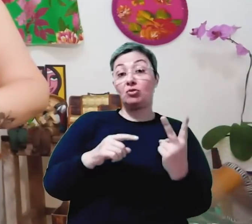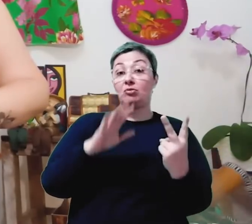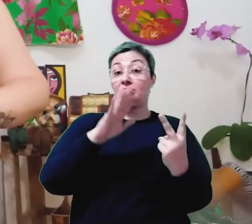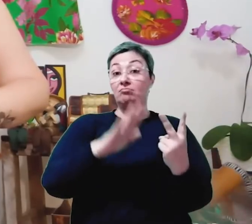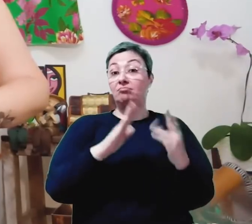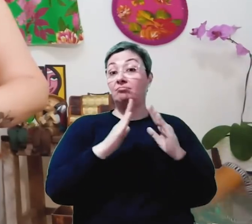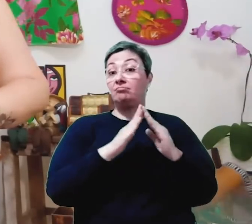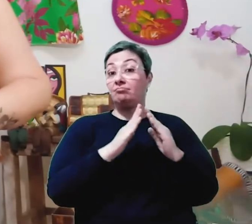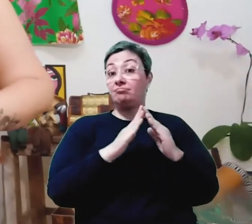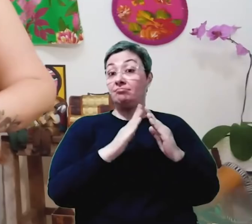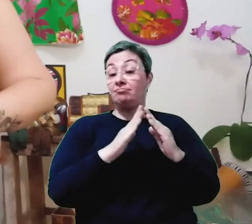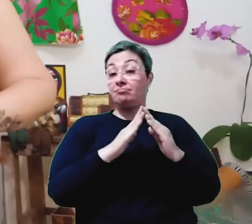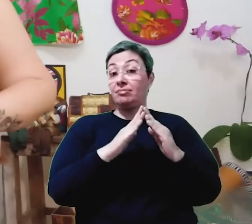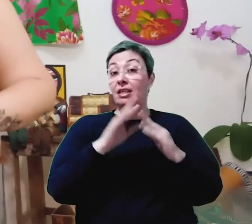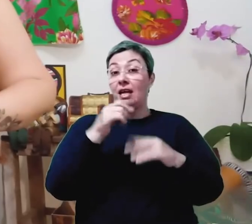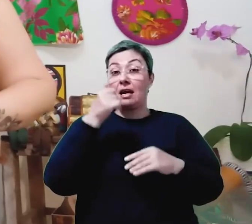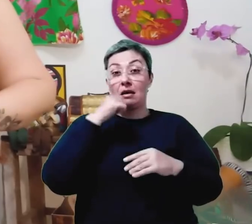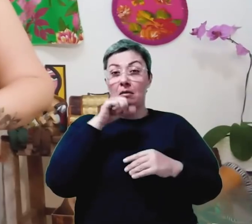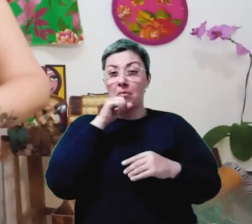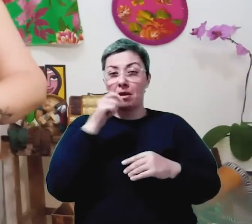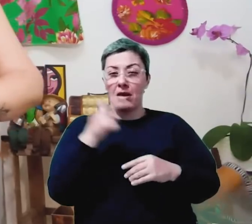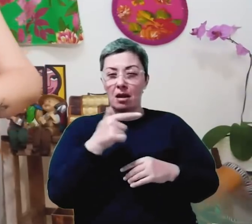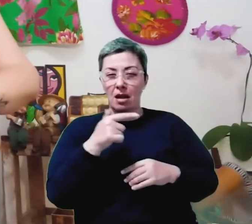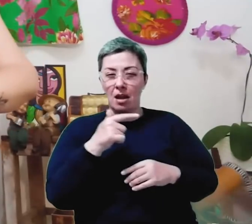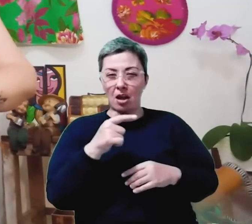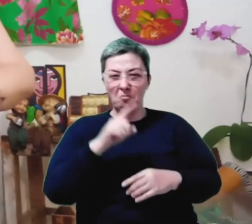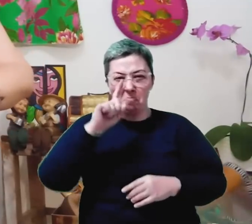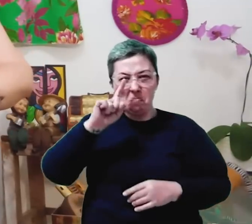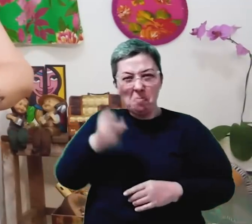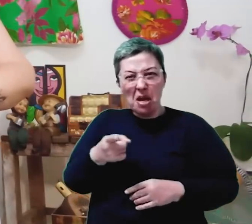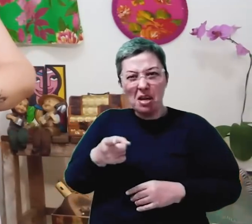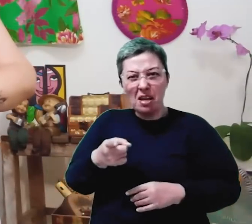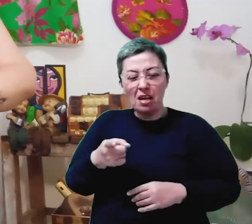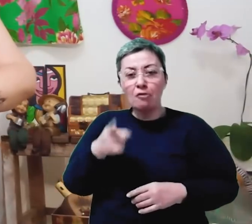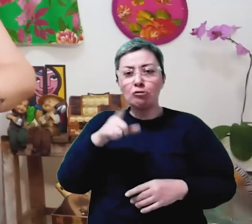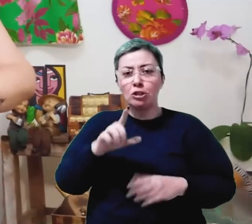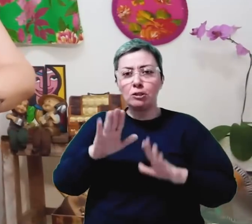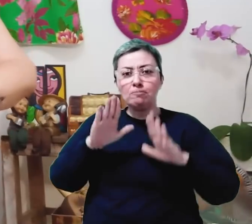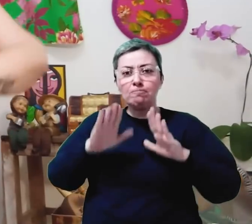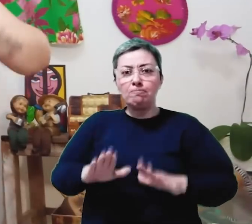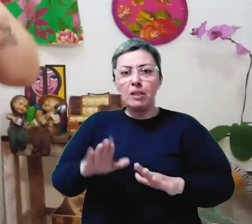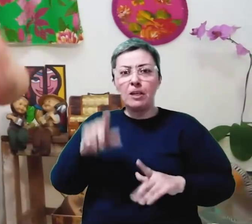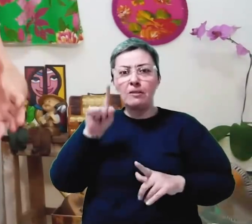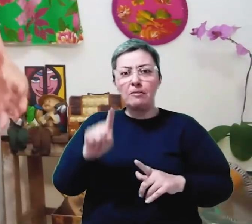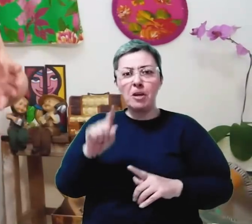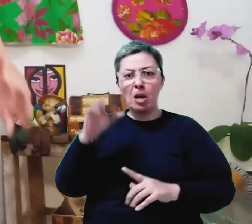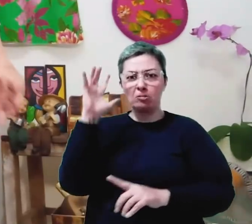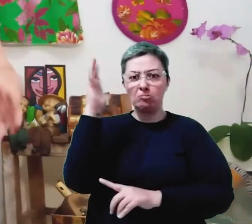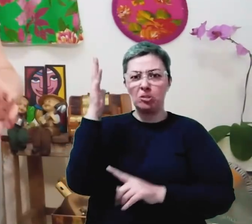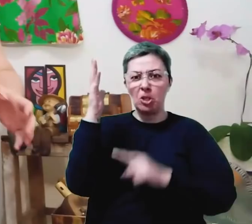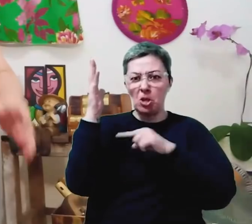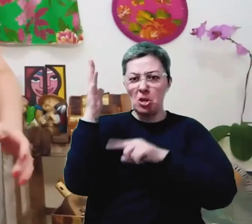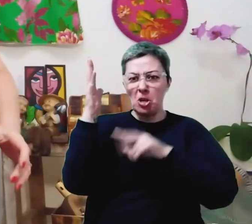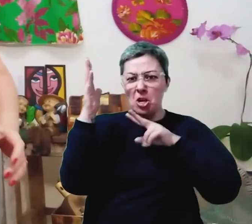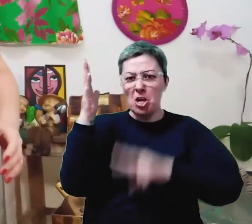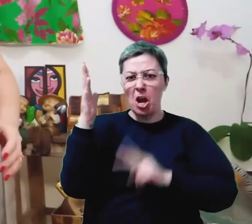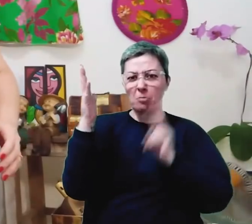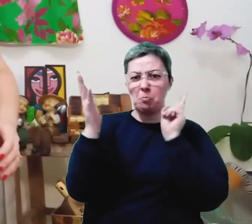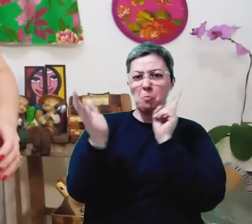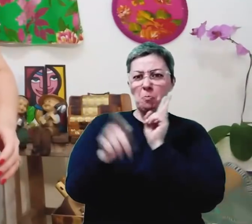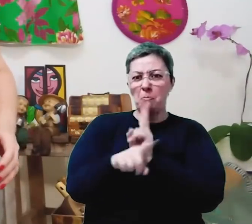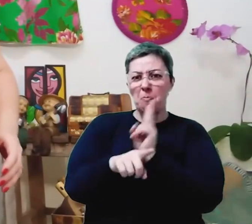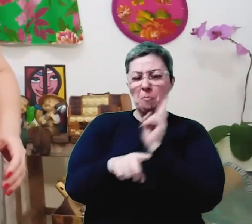casa. E a madrasta então ordenou que ela ficasse debaixo da figueira